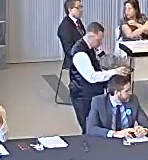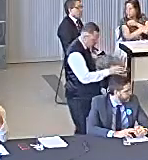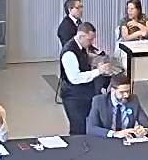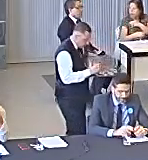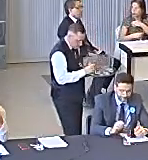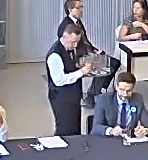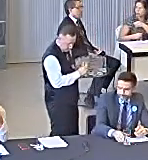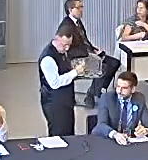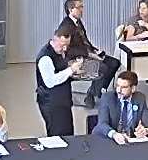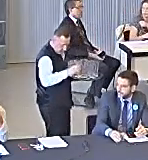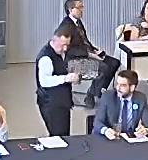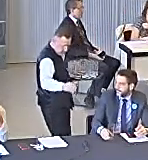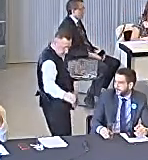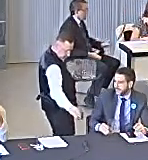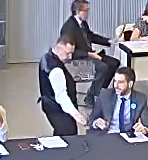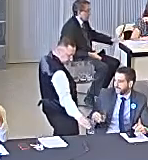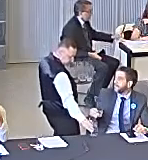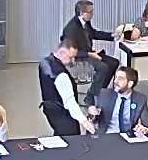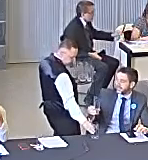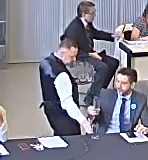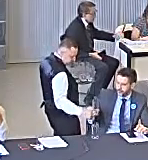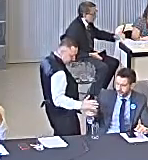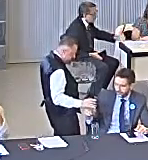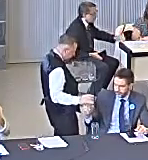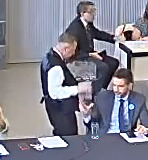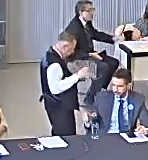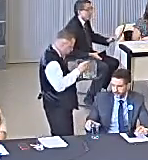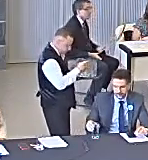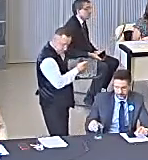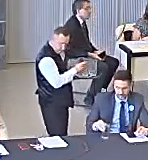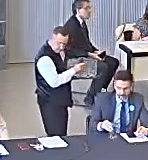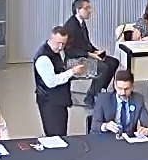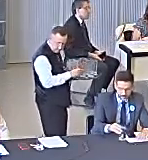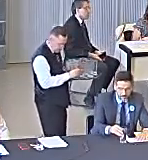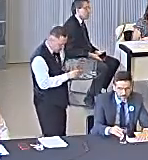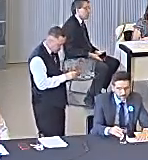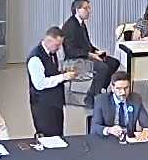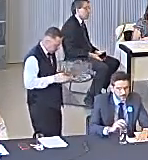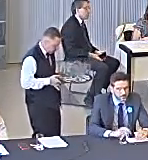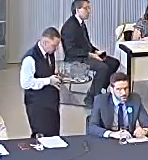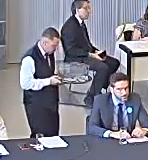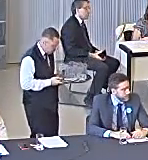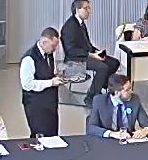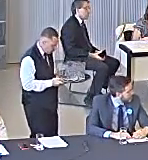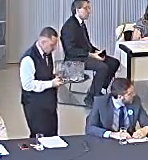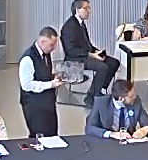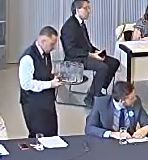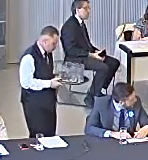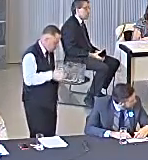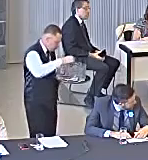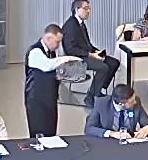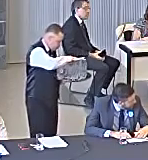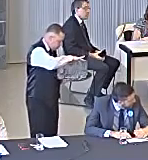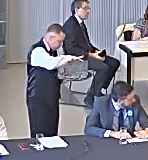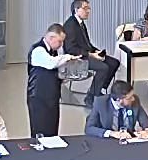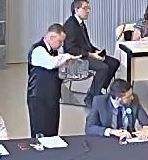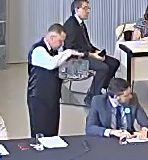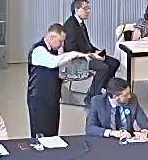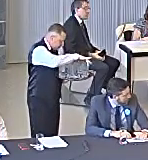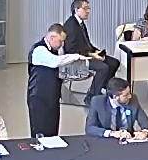é de 3 de janeiro de 2014, ela foi fruto de uma briga muito grande da Assembleia e das pessoas